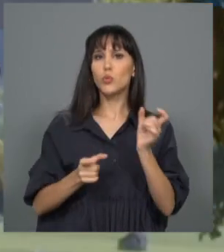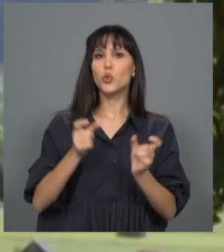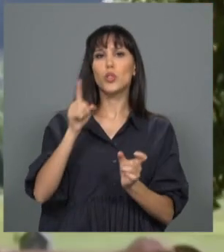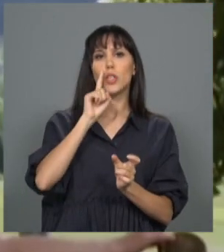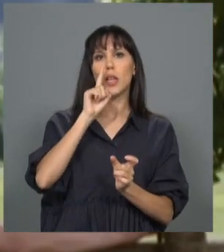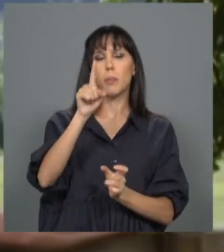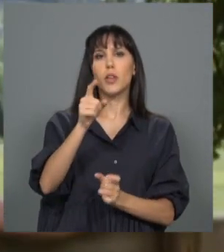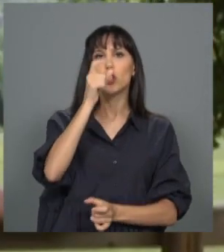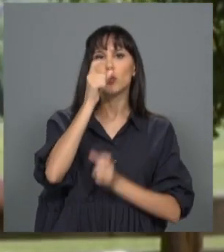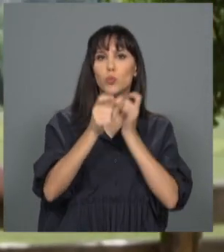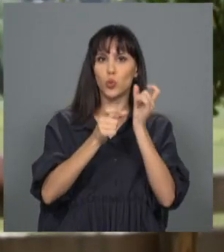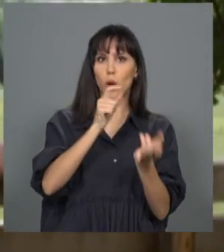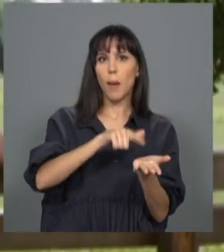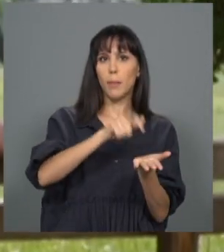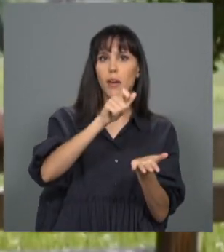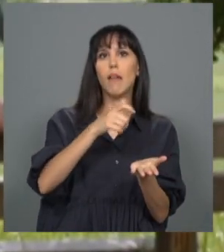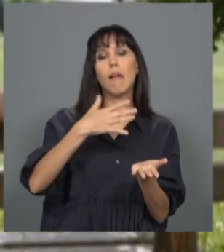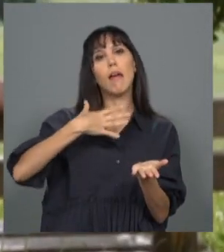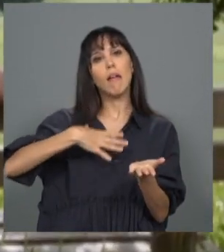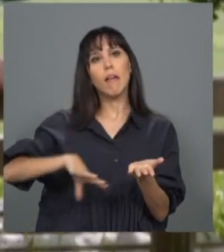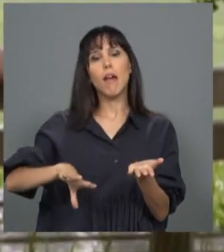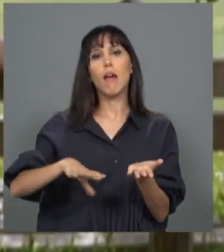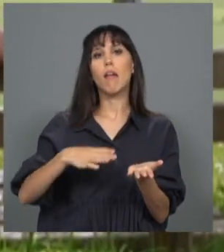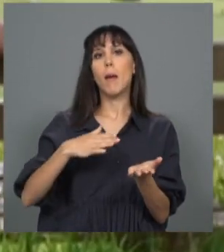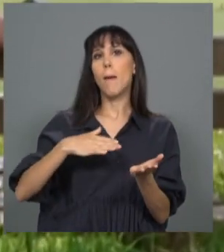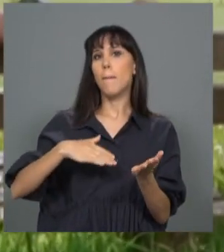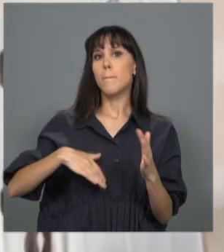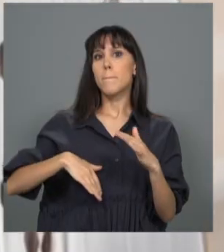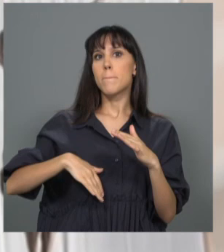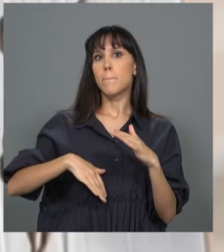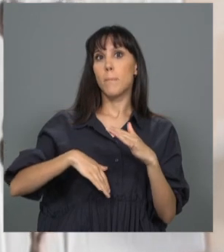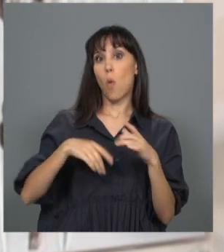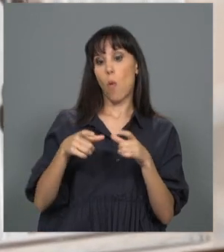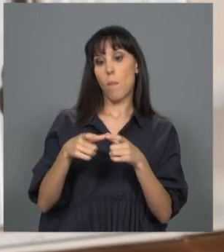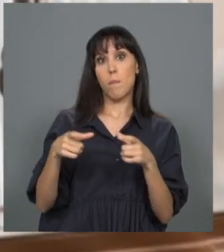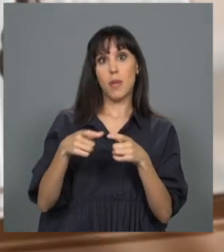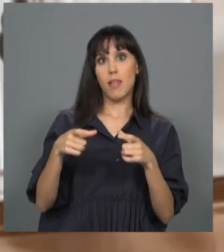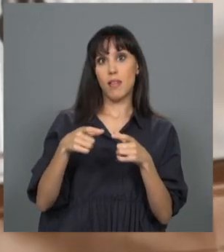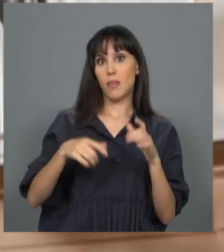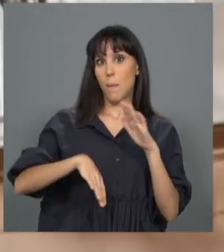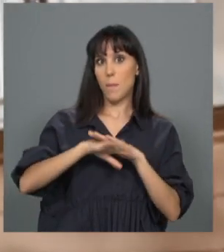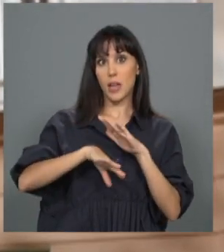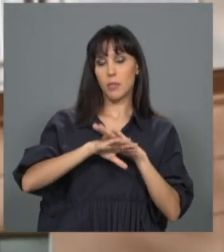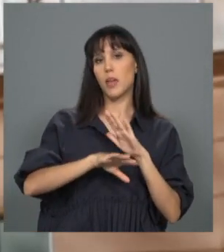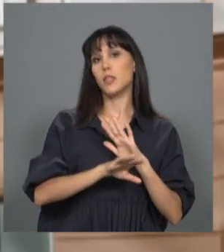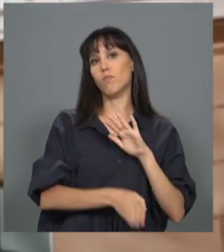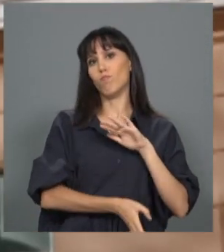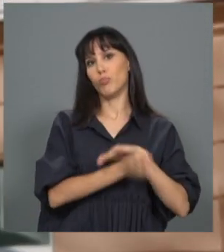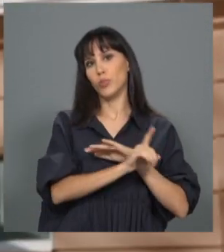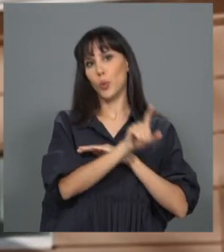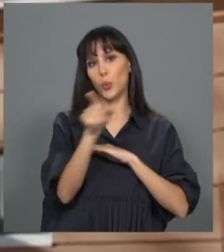americanos procuram apanhar o maior número possível de bilhetes para virem para a Alemanha